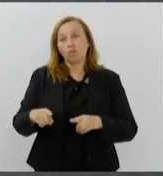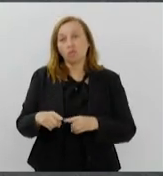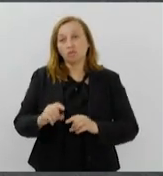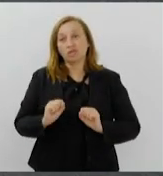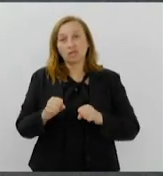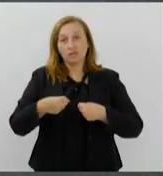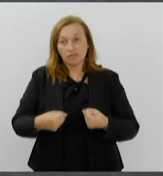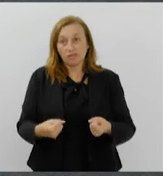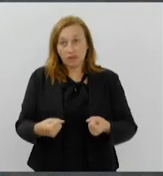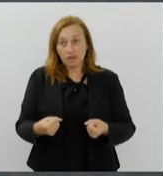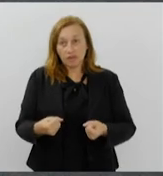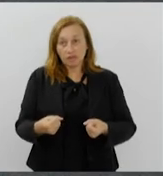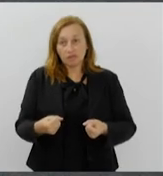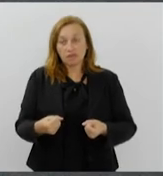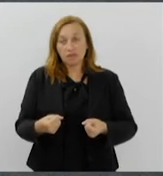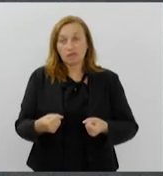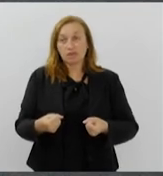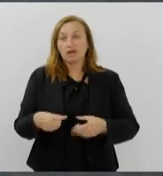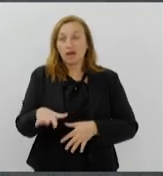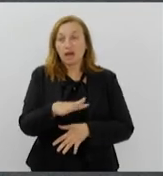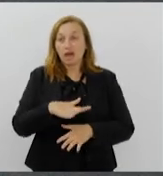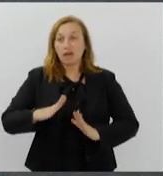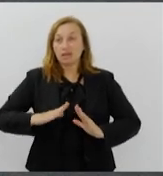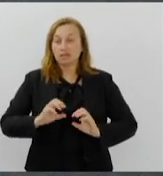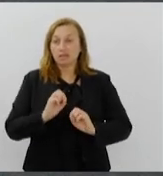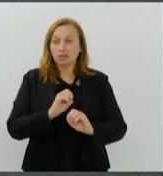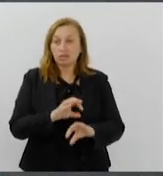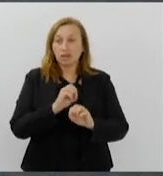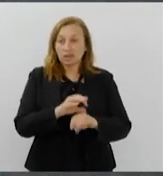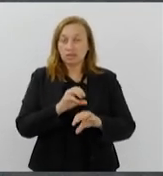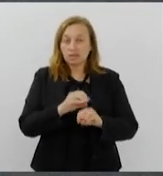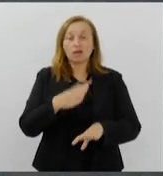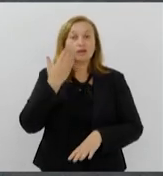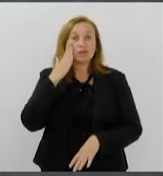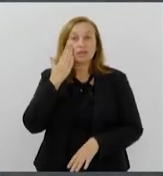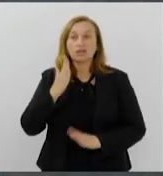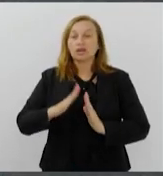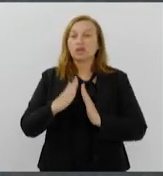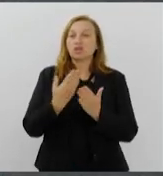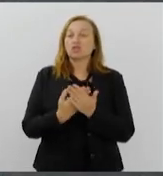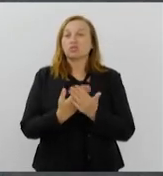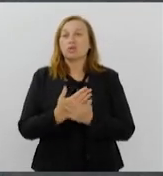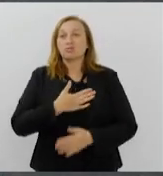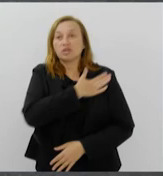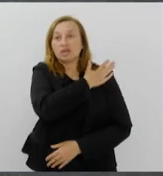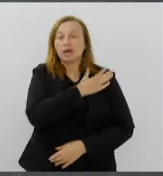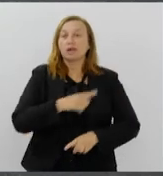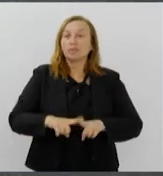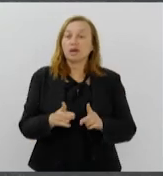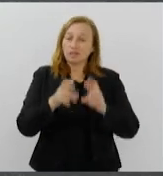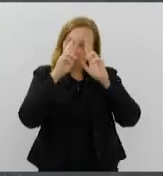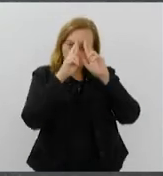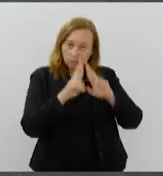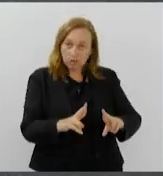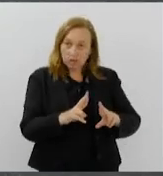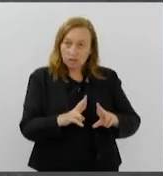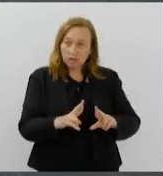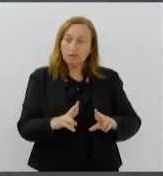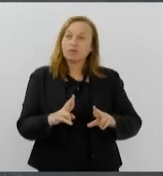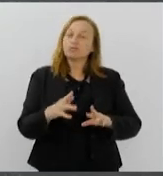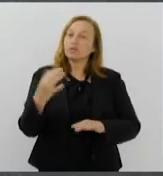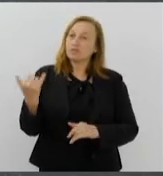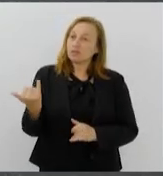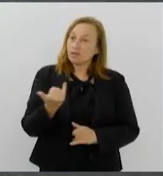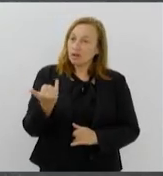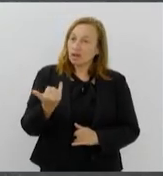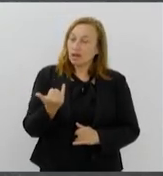sempre a expansão da rede de educação, entende a importância dos colégios da Polícia Militar, mas, inclusive, respeitando aí o que nos foi passado